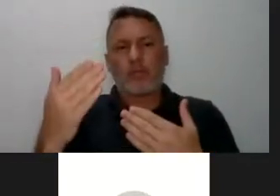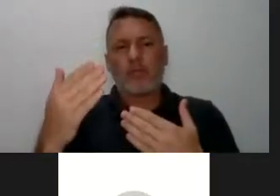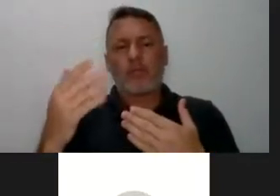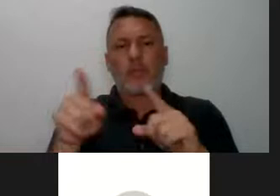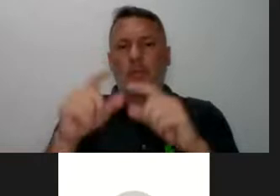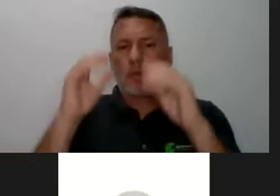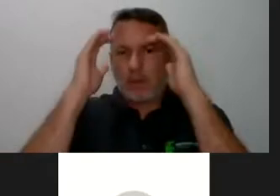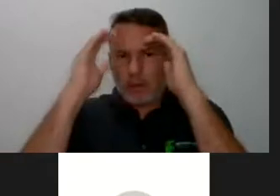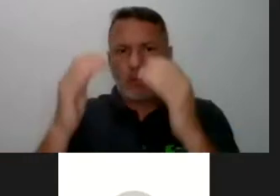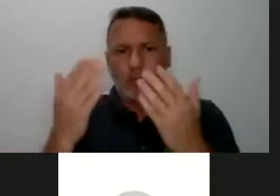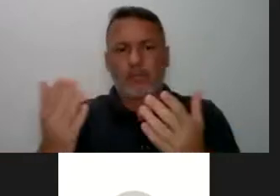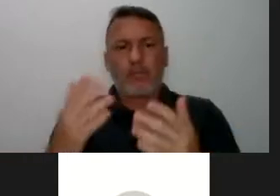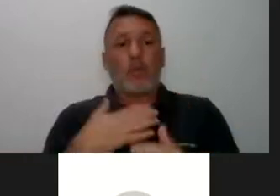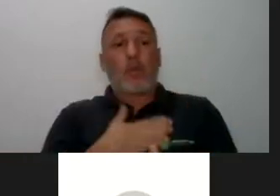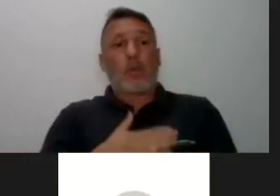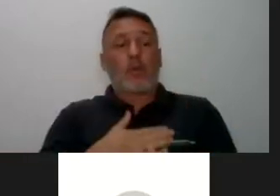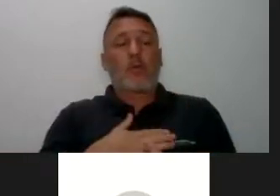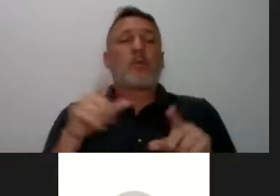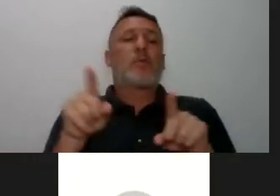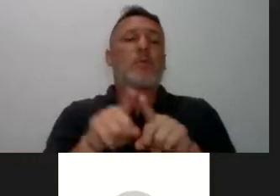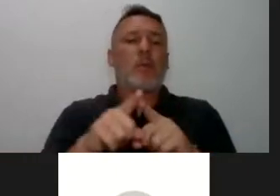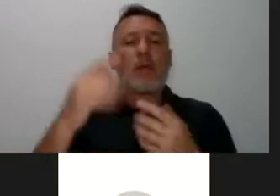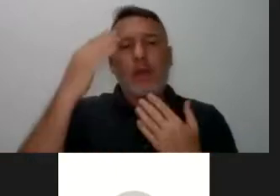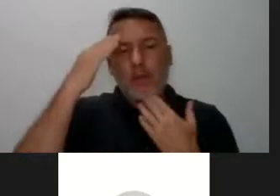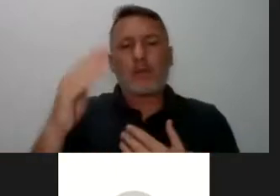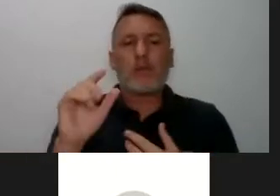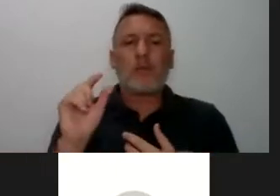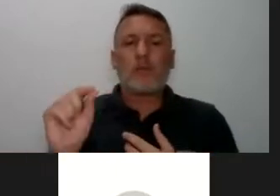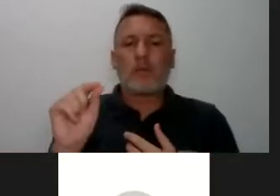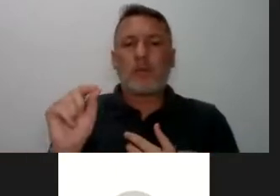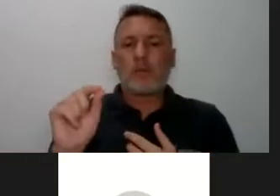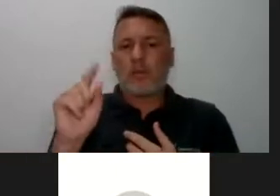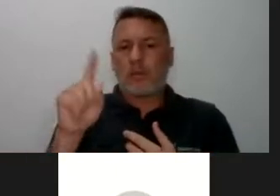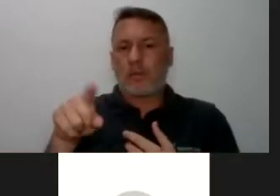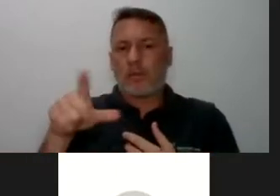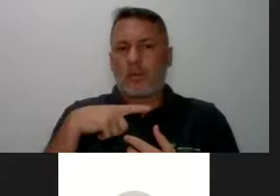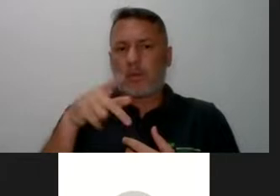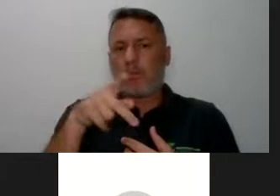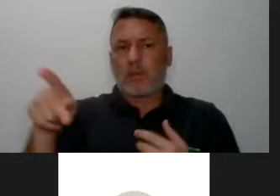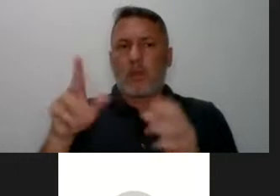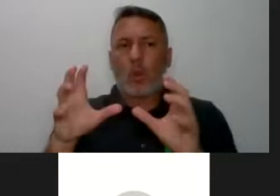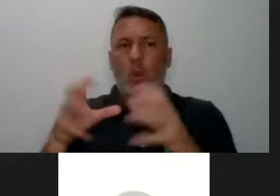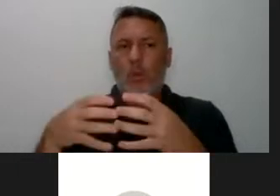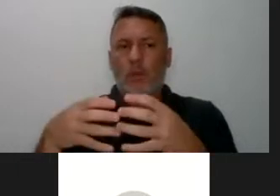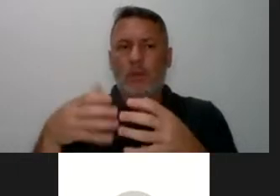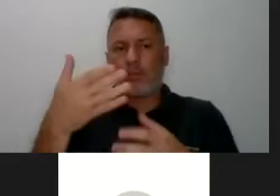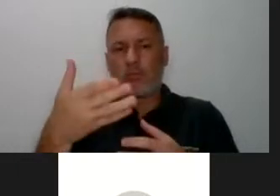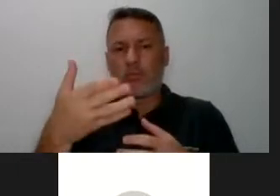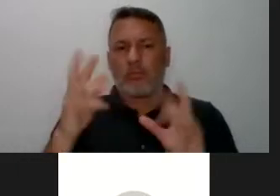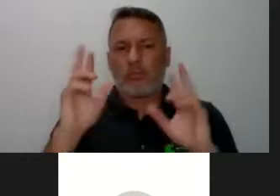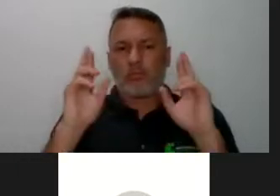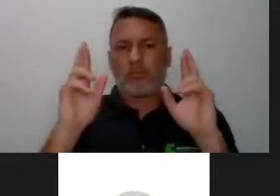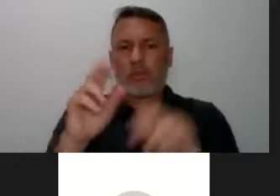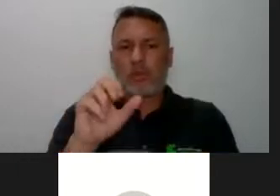respeito. Eu gostaria também de agradecer, enfim, ao presidente da Comissão Central, o professor